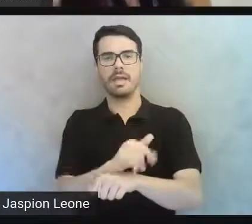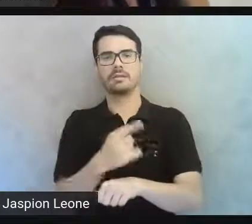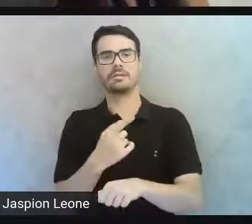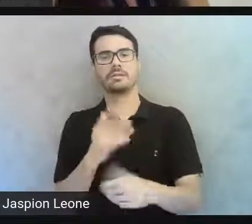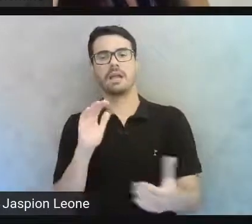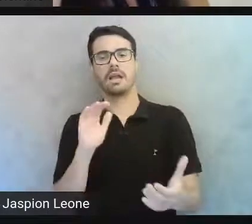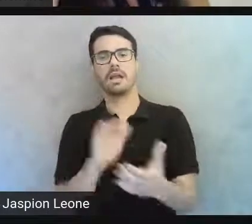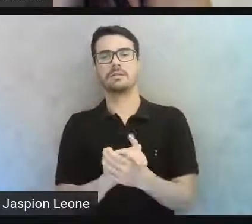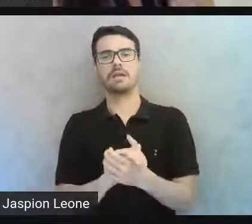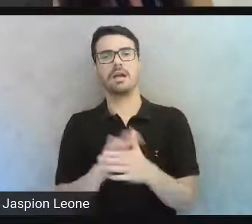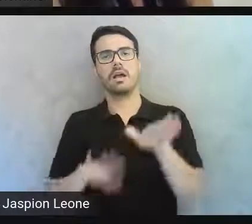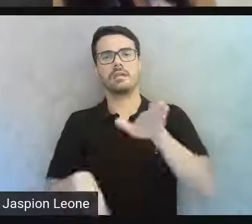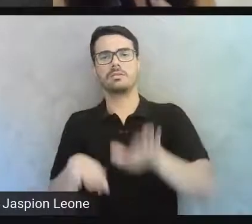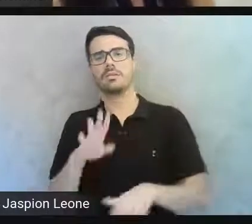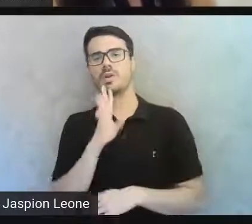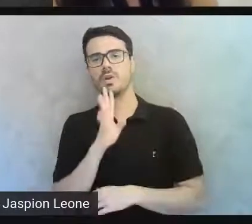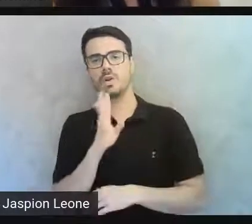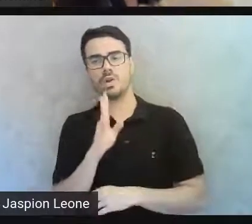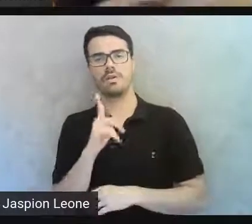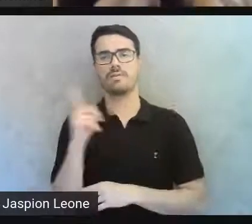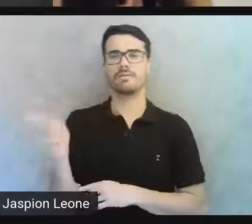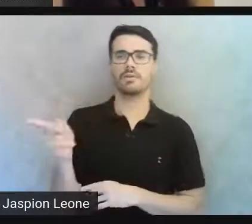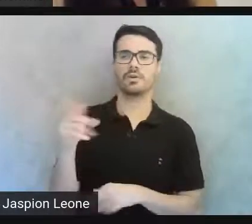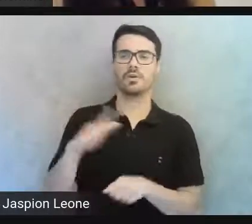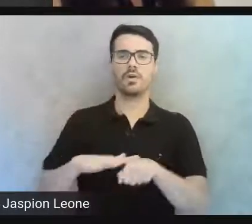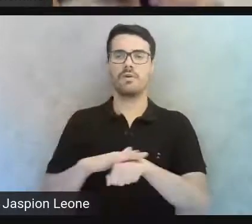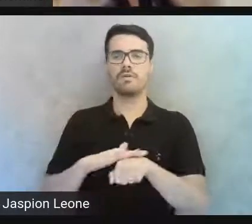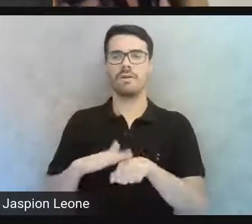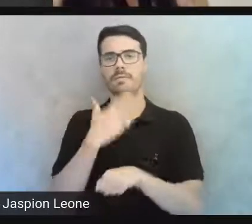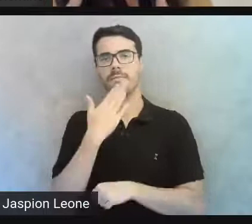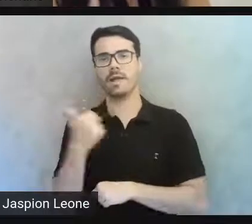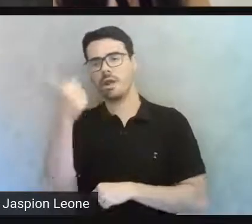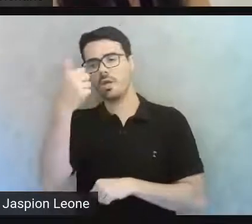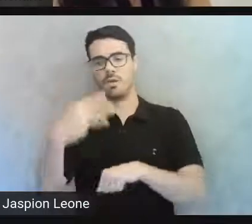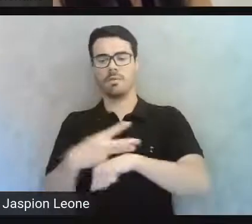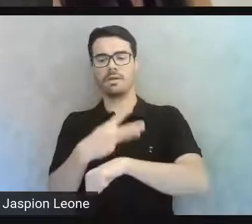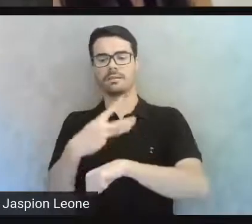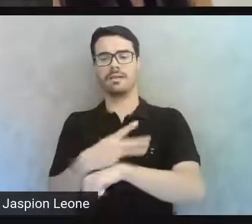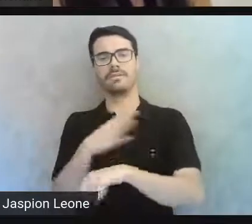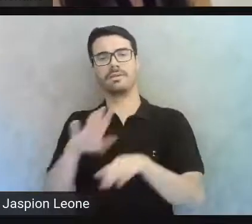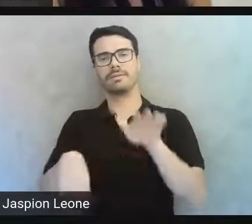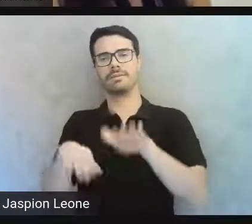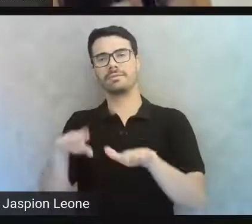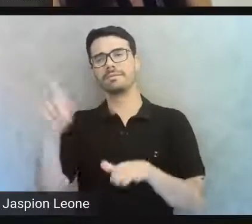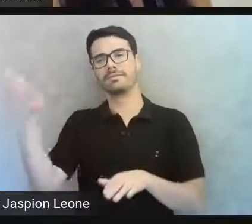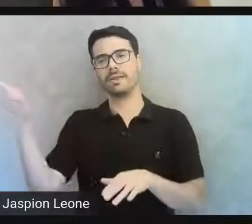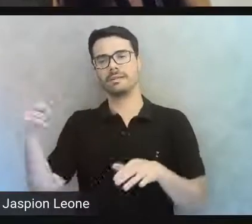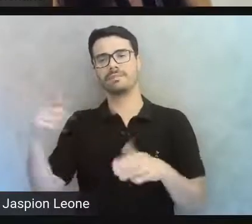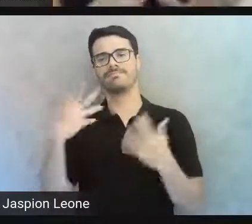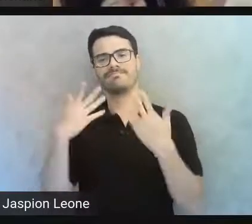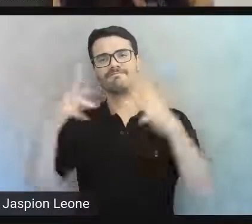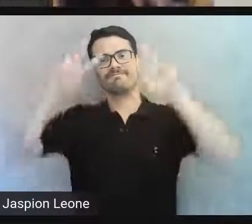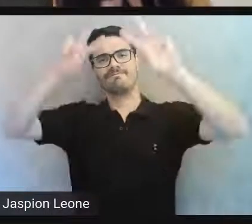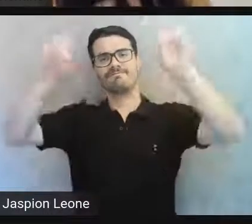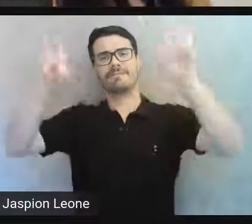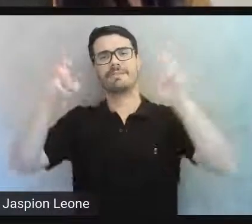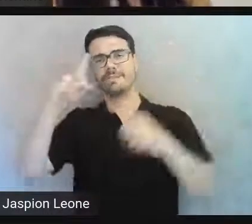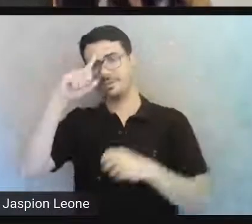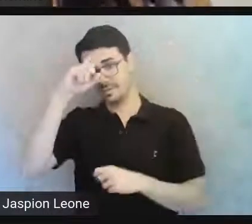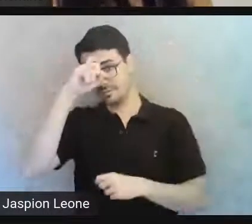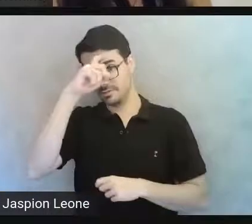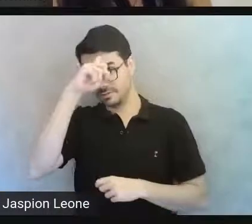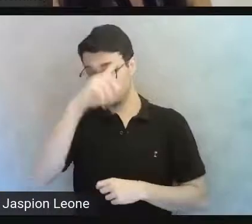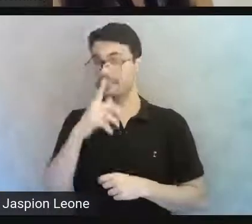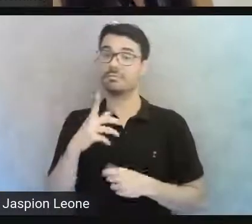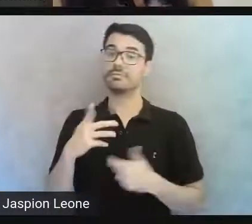né? Às vezes as pessoas se falam melhor por e-mail, se falam melhor pelo WhatsApp do que pessoalmente quando o assunto é tenso. Então, ok, que cada um se